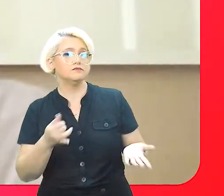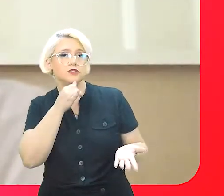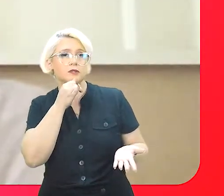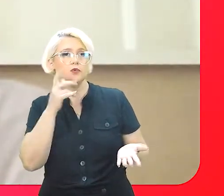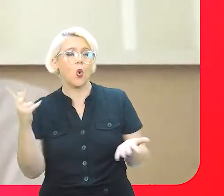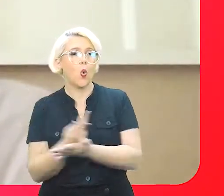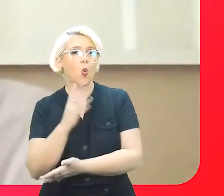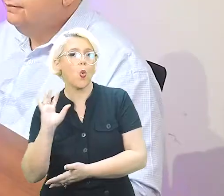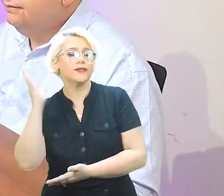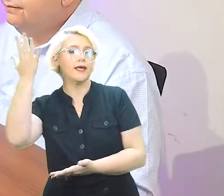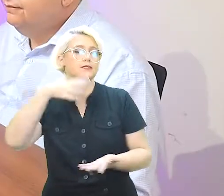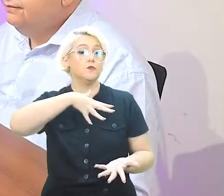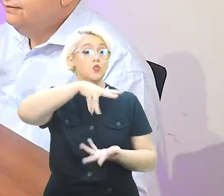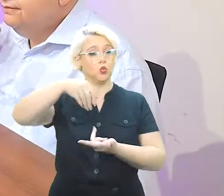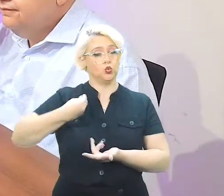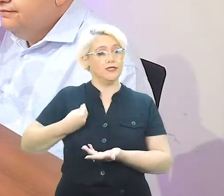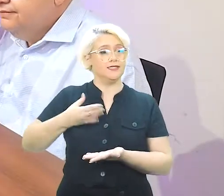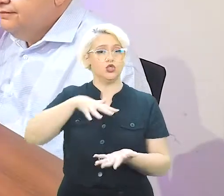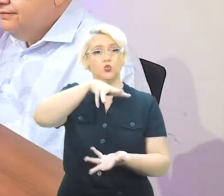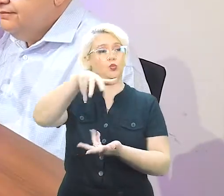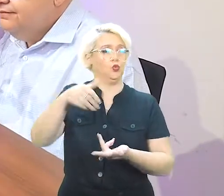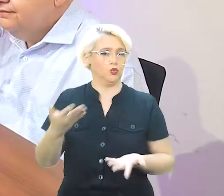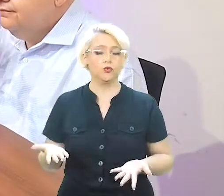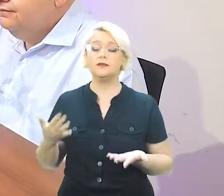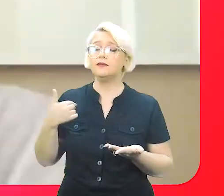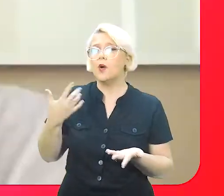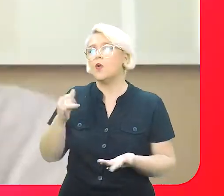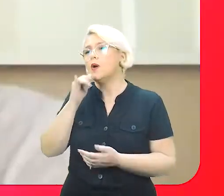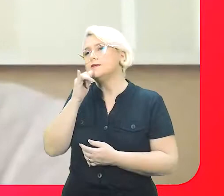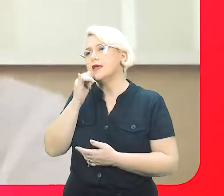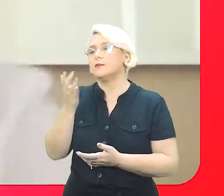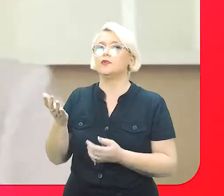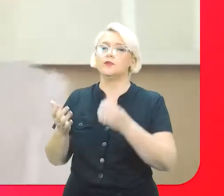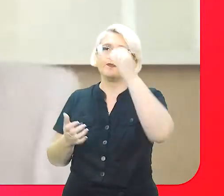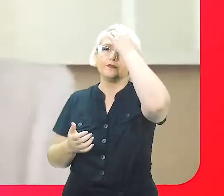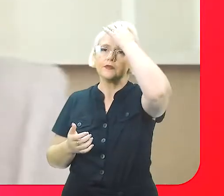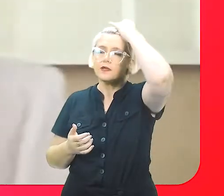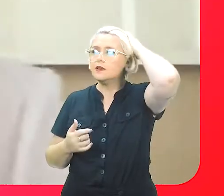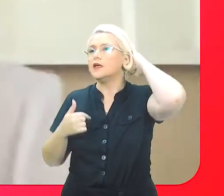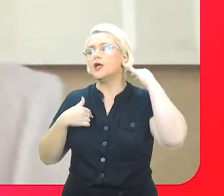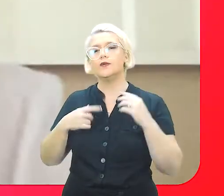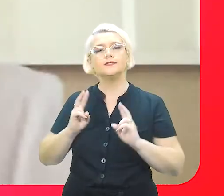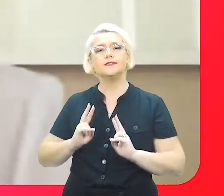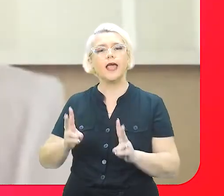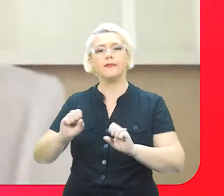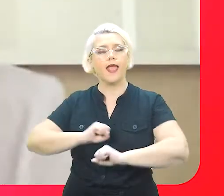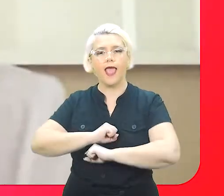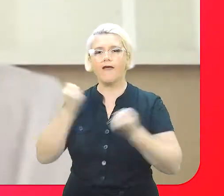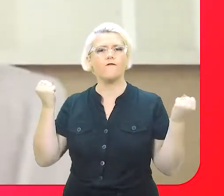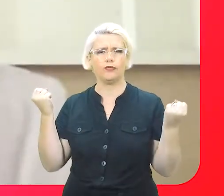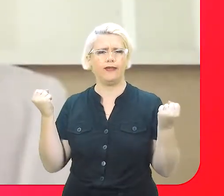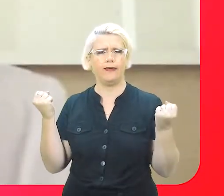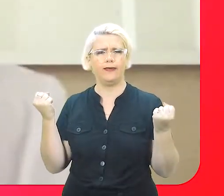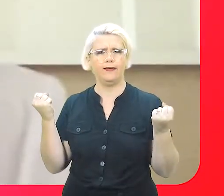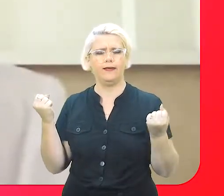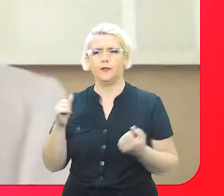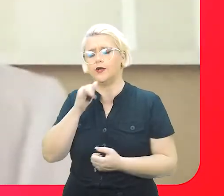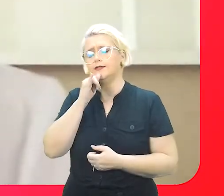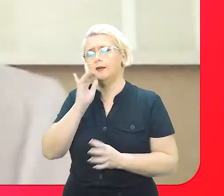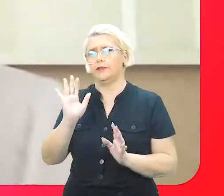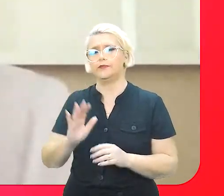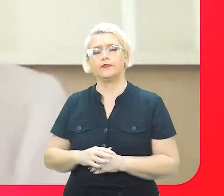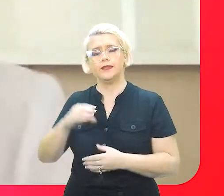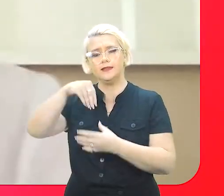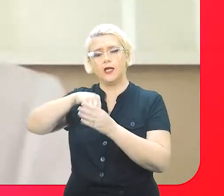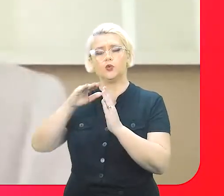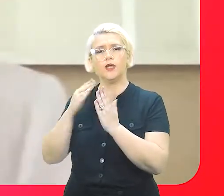no mundo, do que existe no mundo. Uhum. Então, por exemplo, eu sempre me revoltei com isso. Por exemplo,